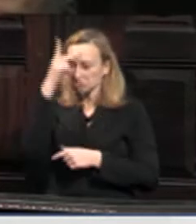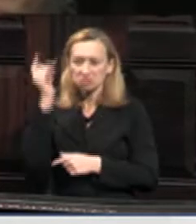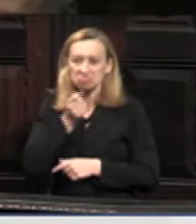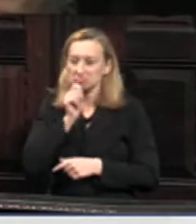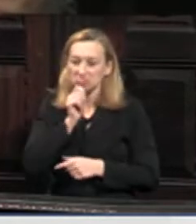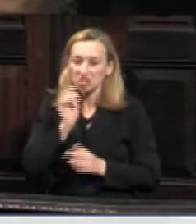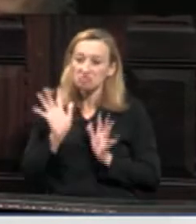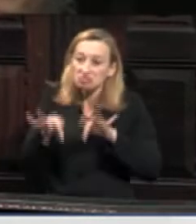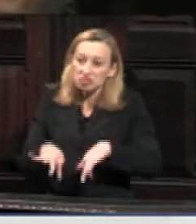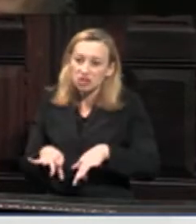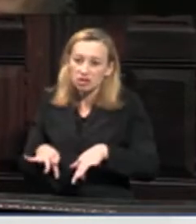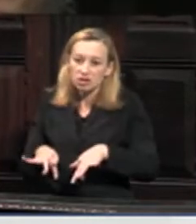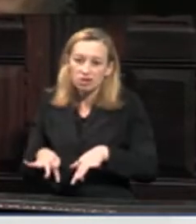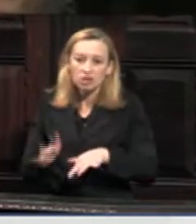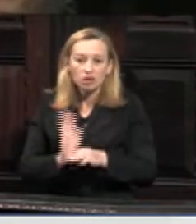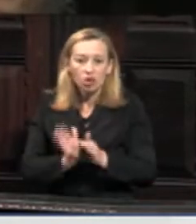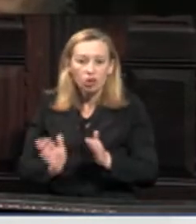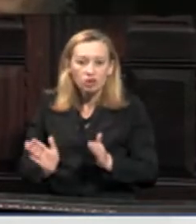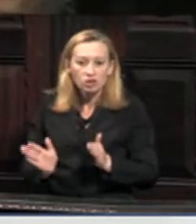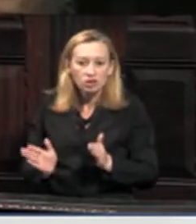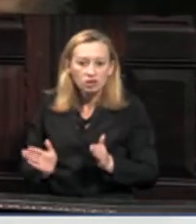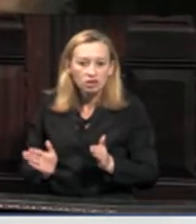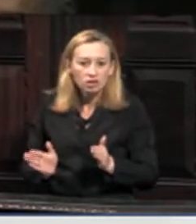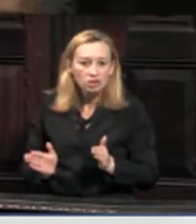encerra a discussão. Questão de ordem